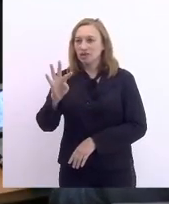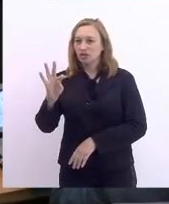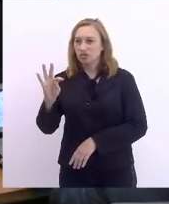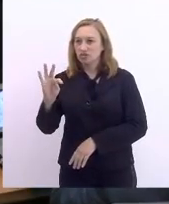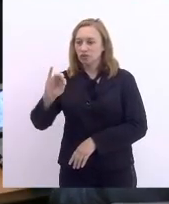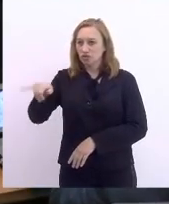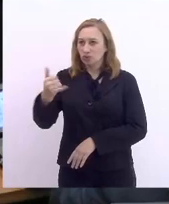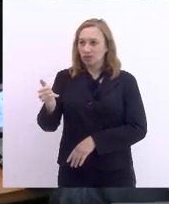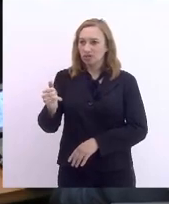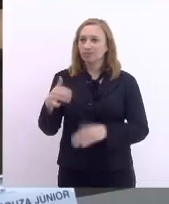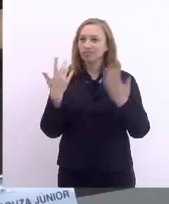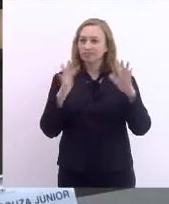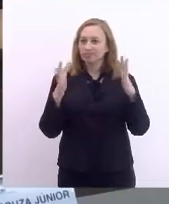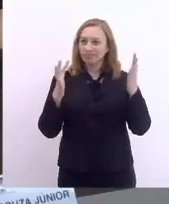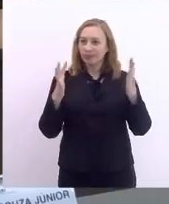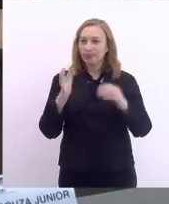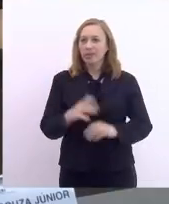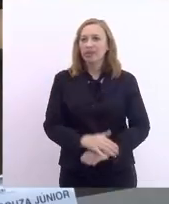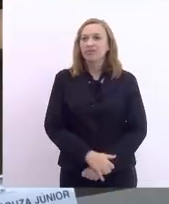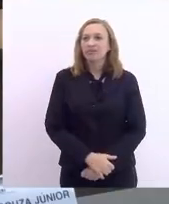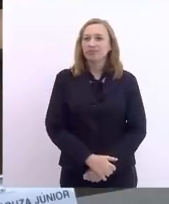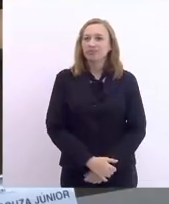E aí